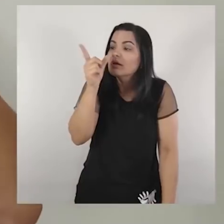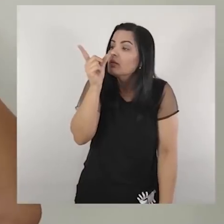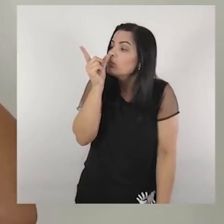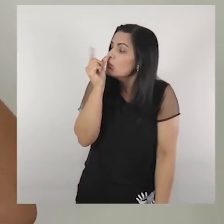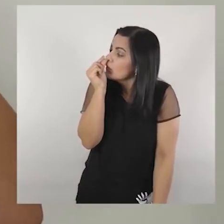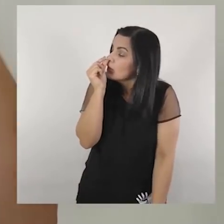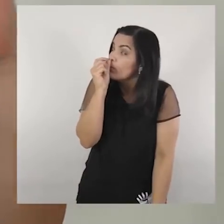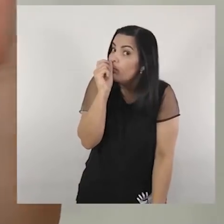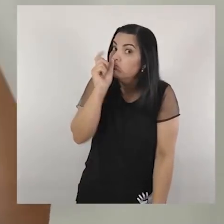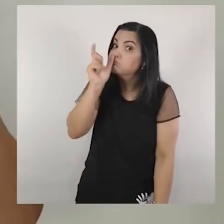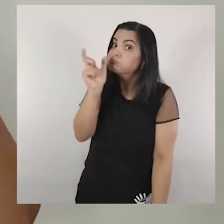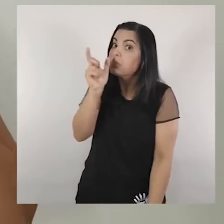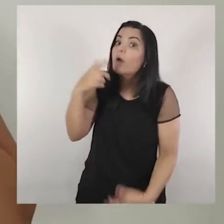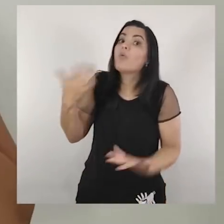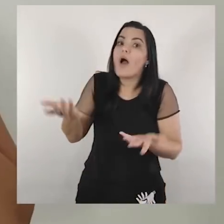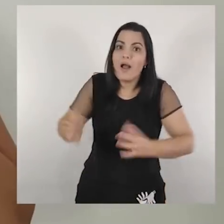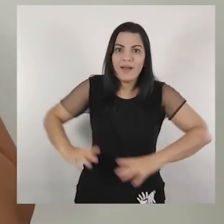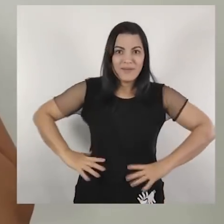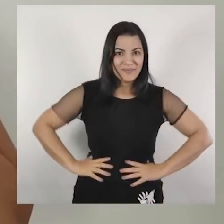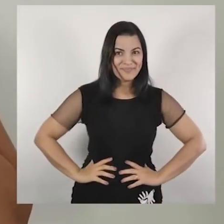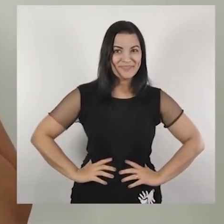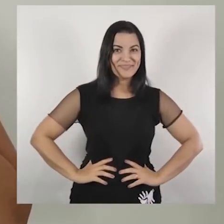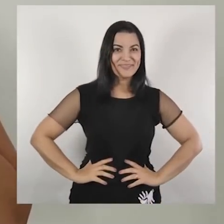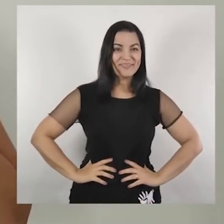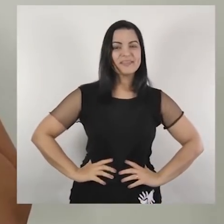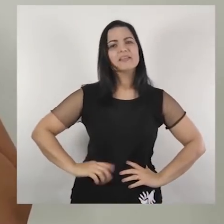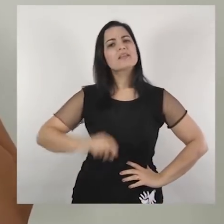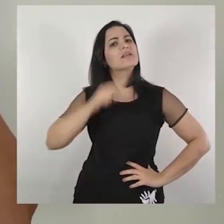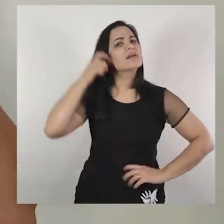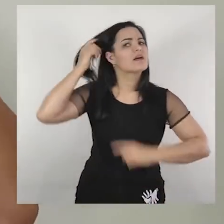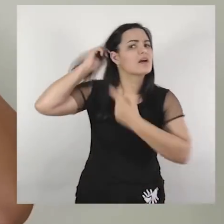Seu nariz é grandão ou ele é pequenininho?